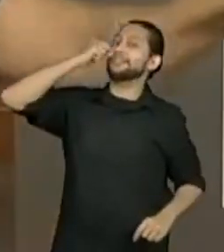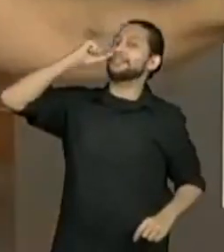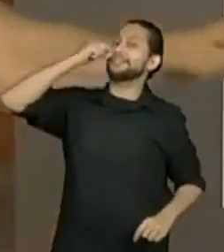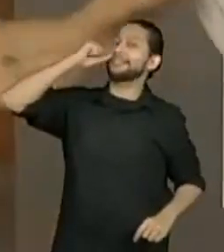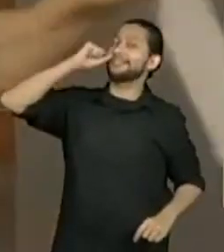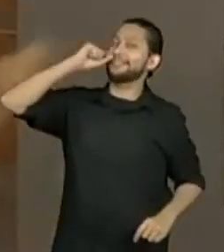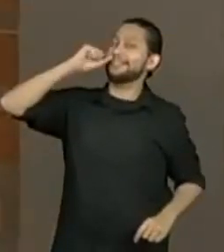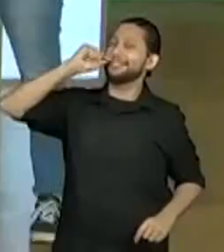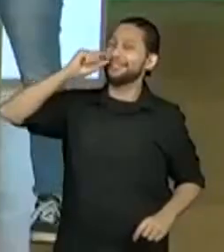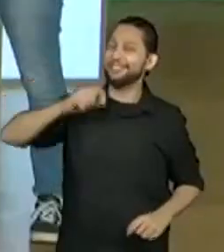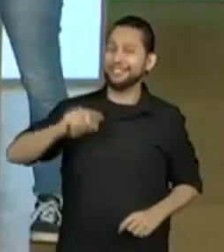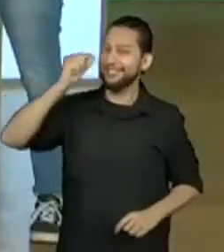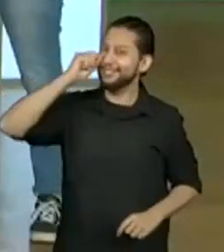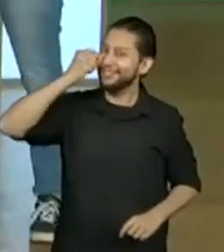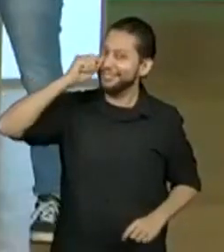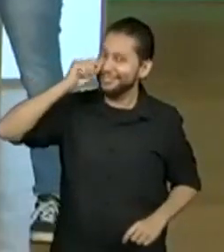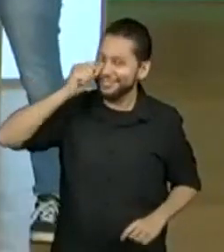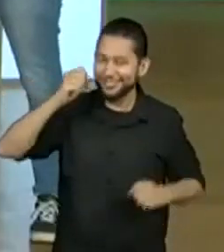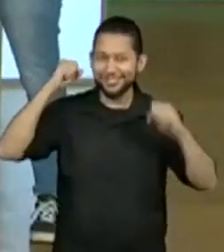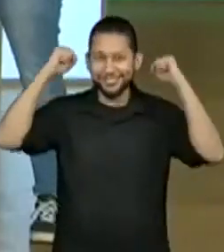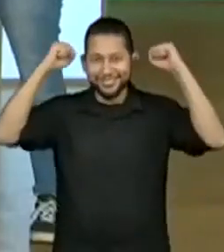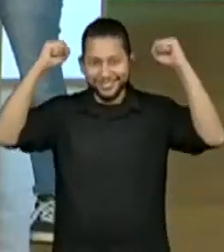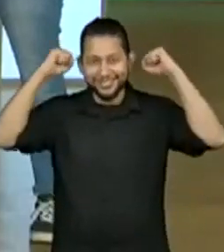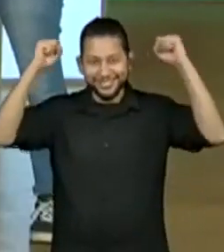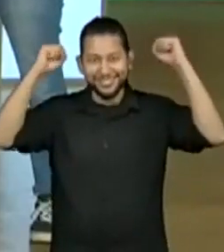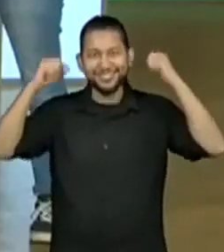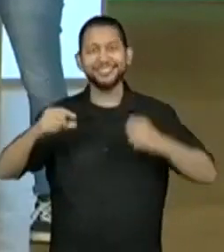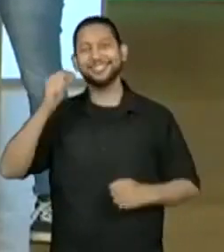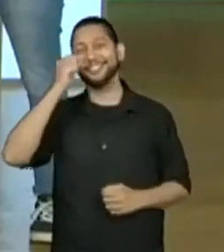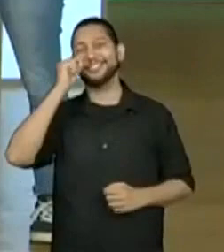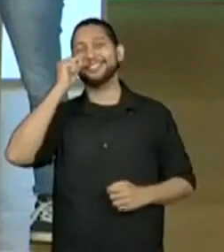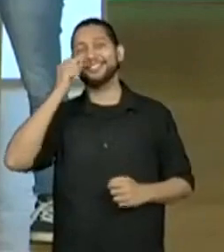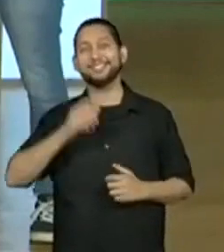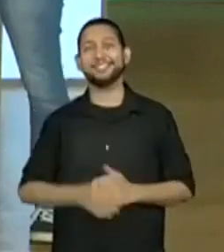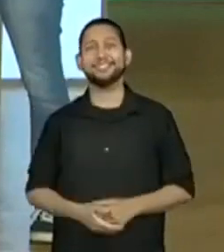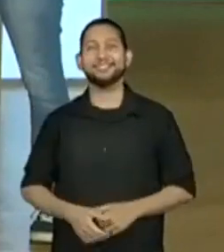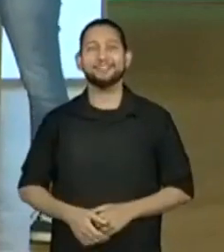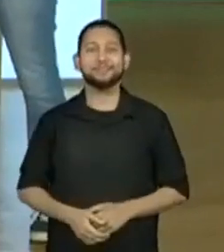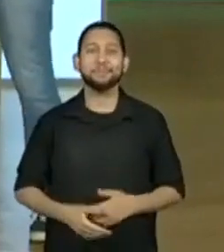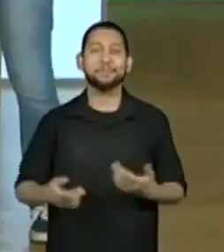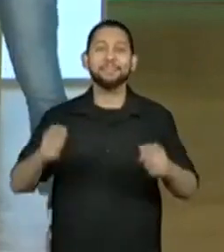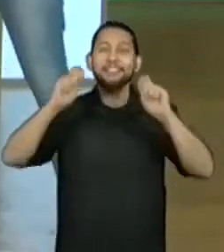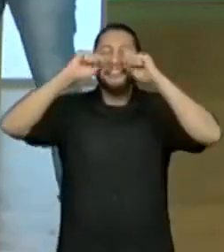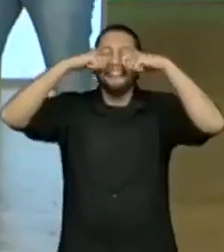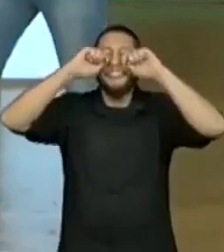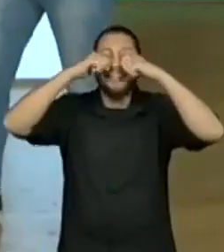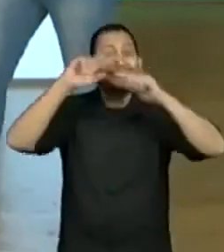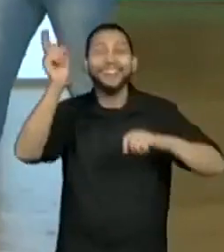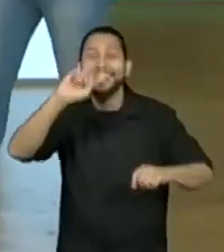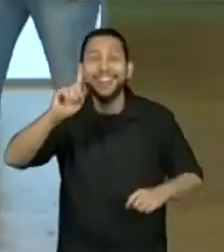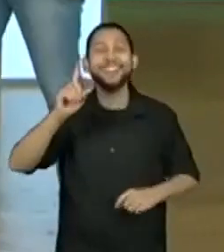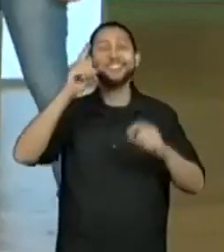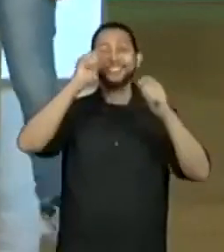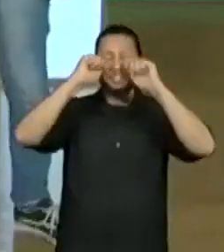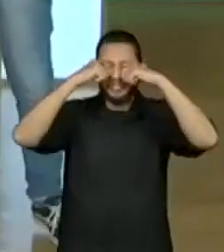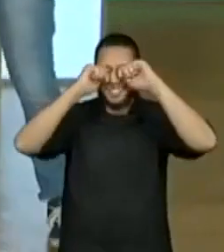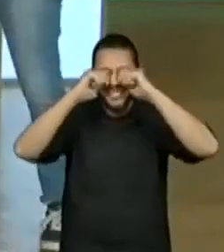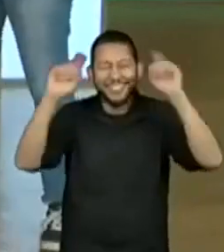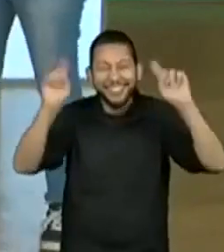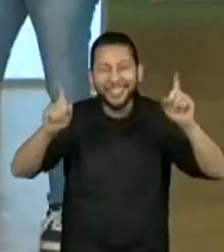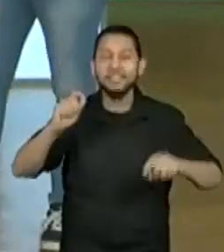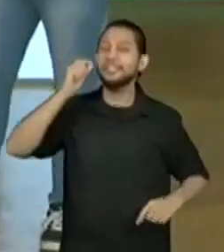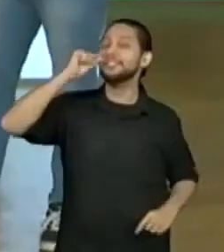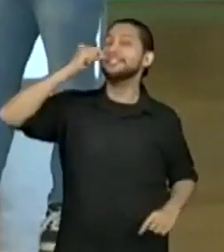Ó, oh, tá vendo? Tá torcendo pra Alininha. Tá Alininha? Vendo? É, Alininha. Não, isso é choro. Não, não é choro nada. Não é